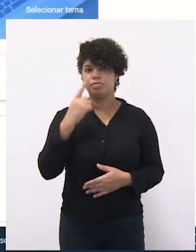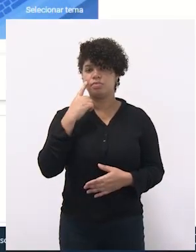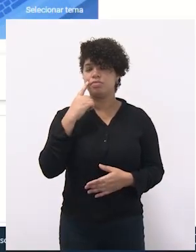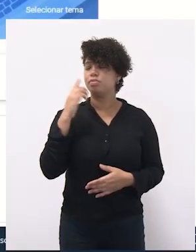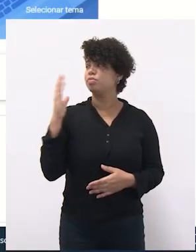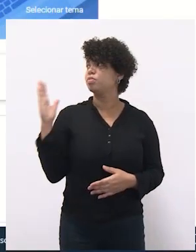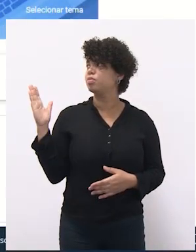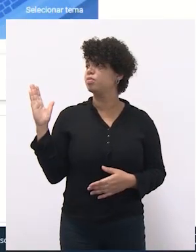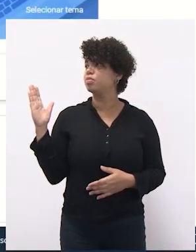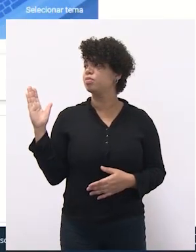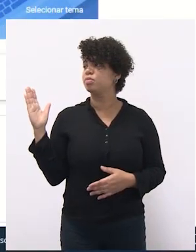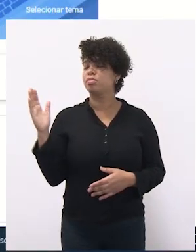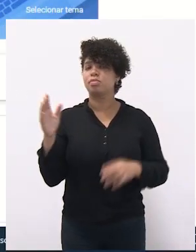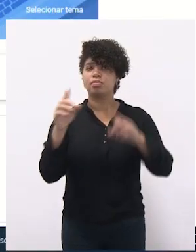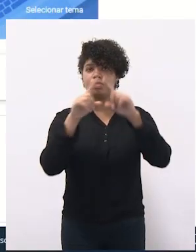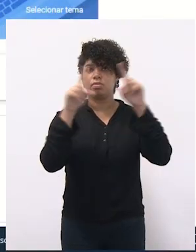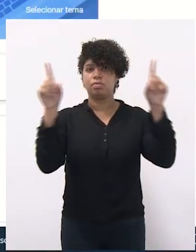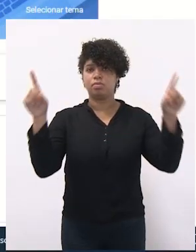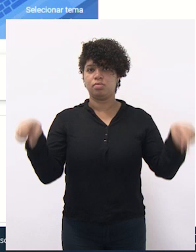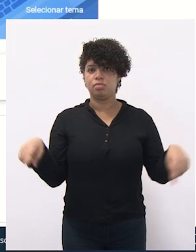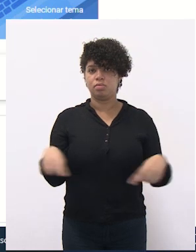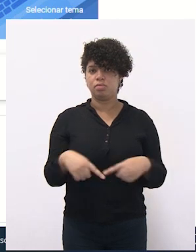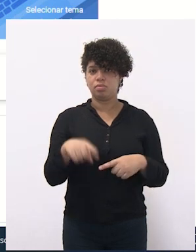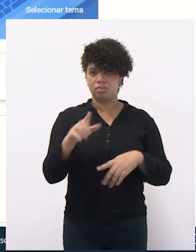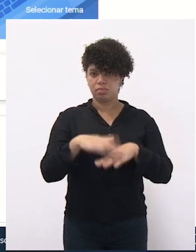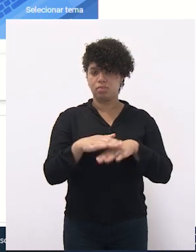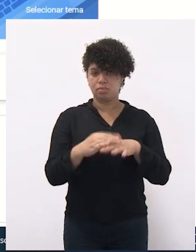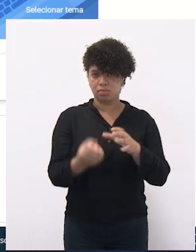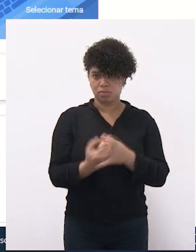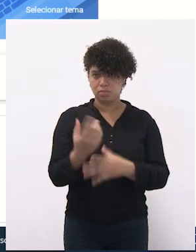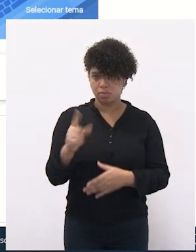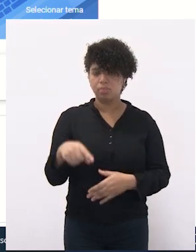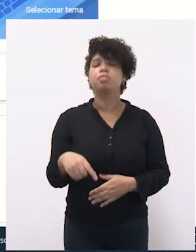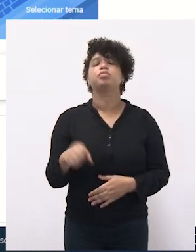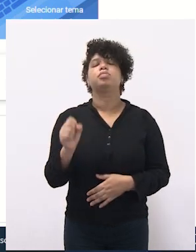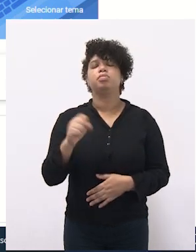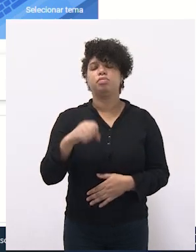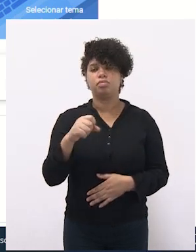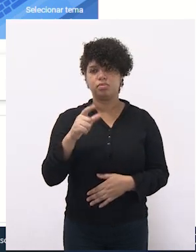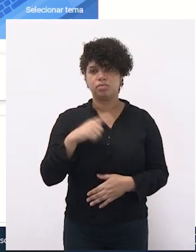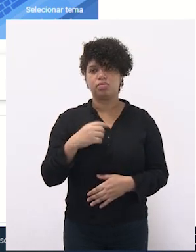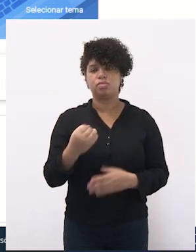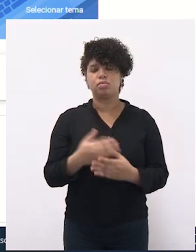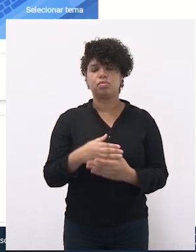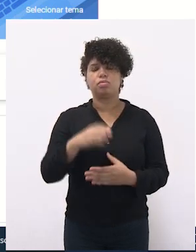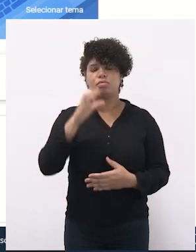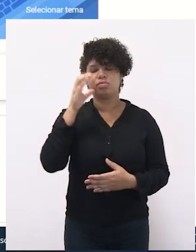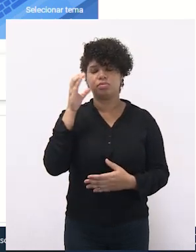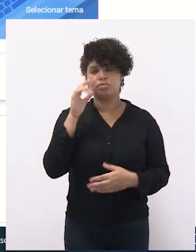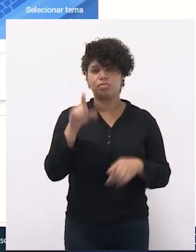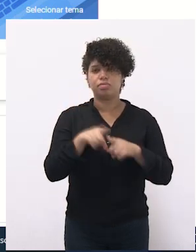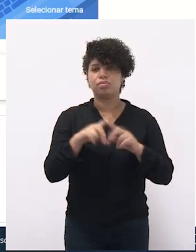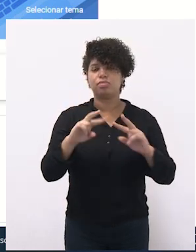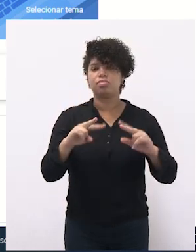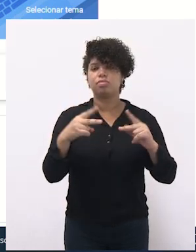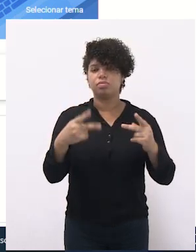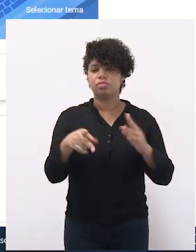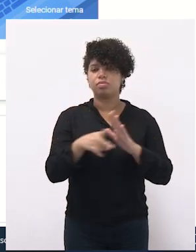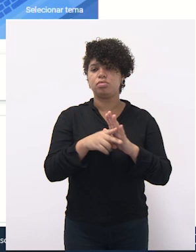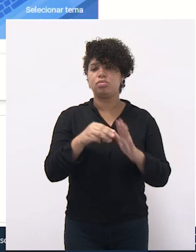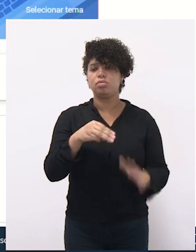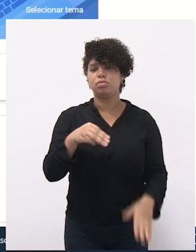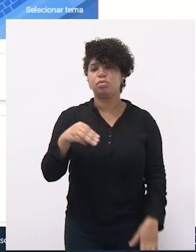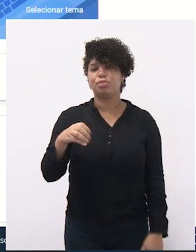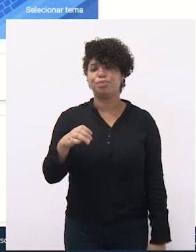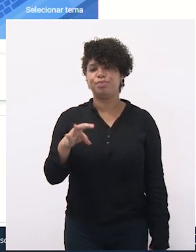da sua sala. Então essa daí foi a que você criou, né? Então Isso a é- partir do que você criou, ela apareceu aí o código da turma e o link do Meet, né? Código da